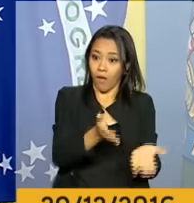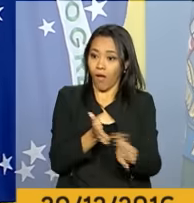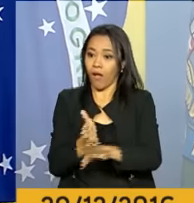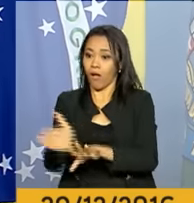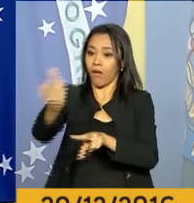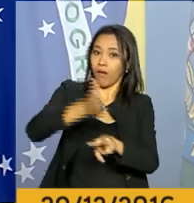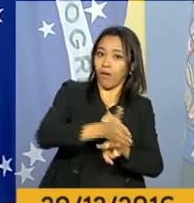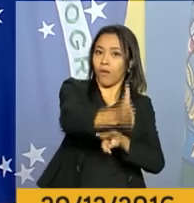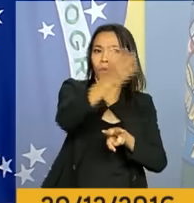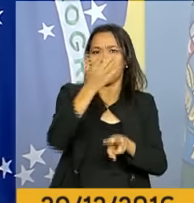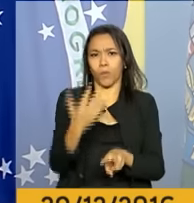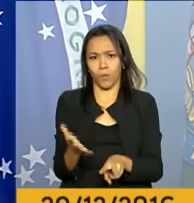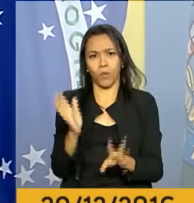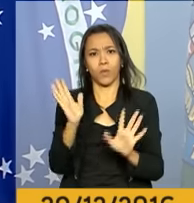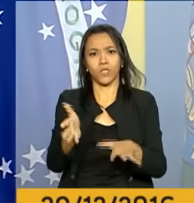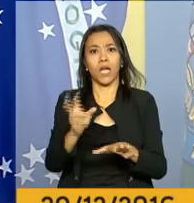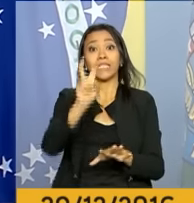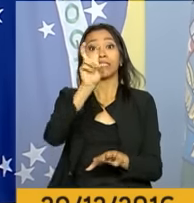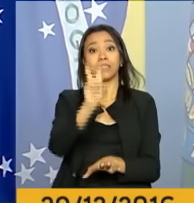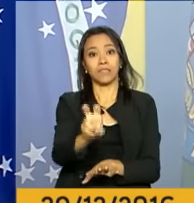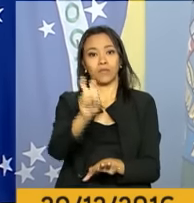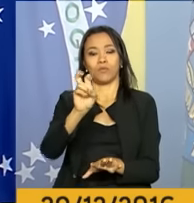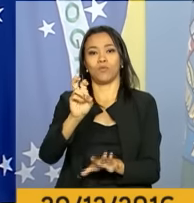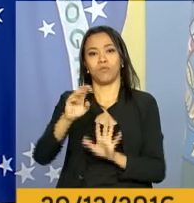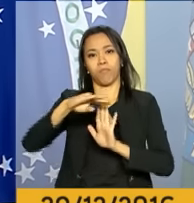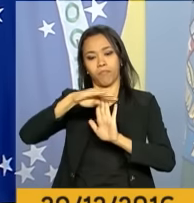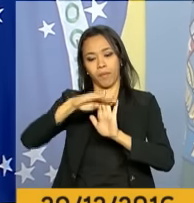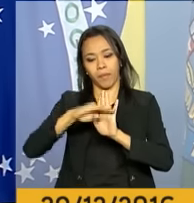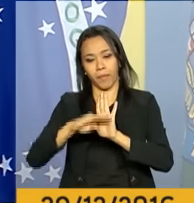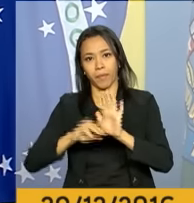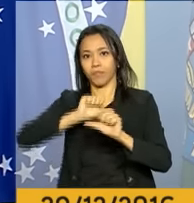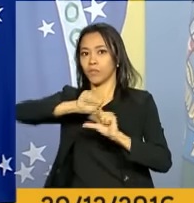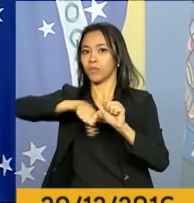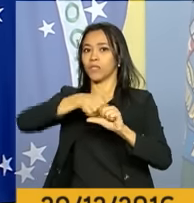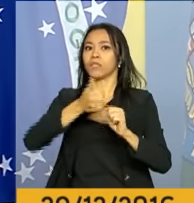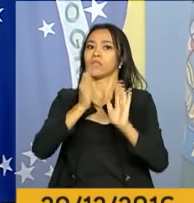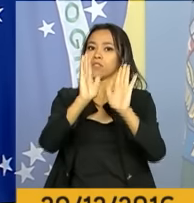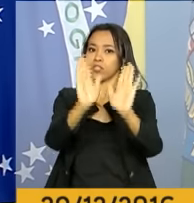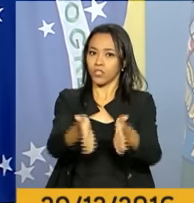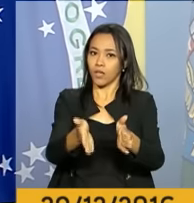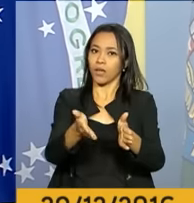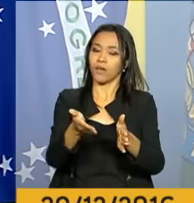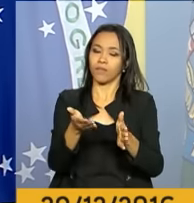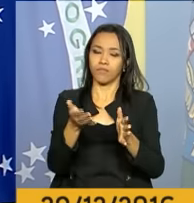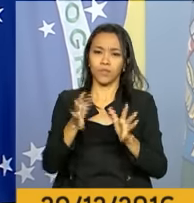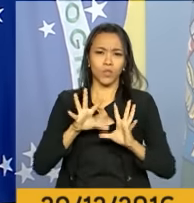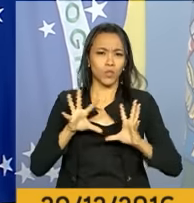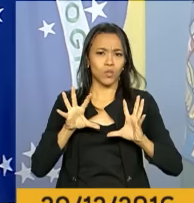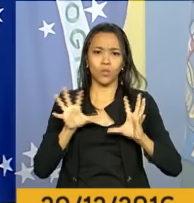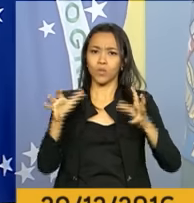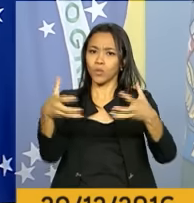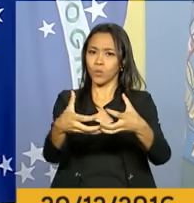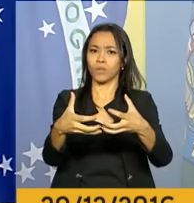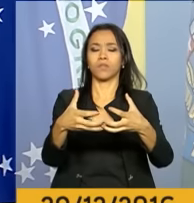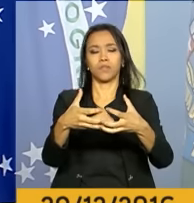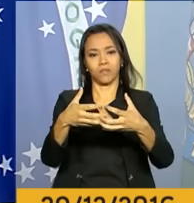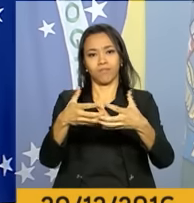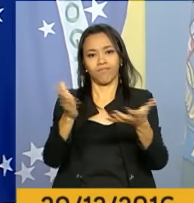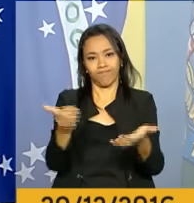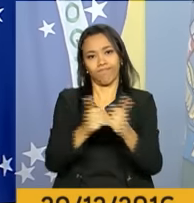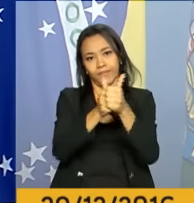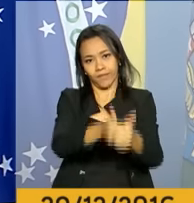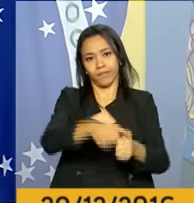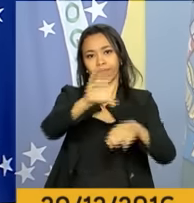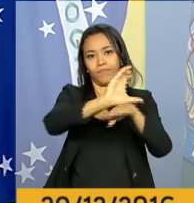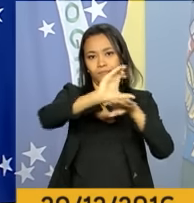completado cinco reformas eh de natureza de natureza todas de natureza constitucional